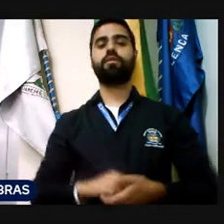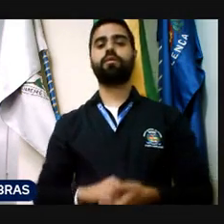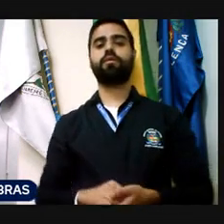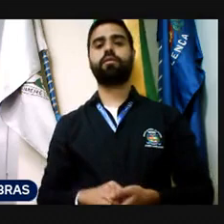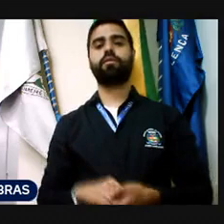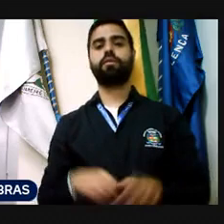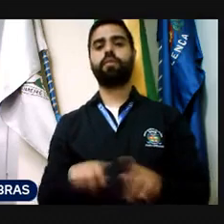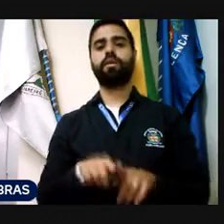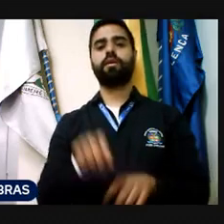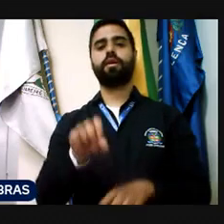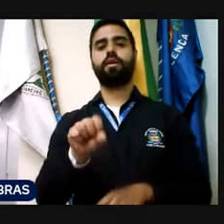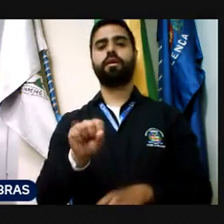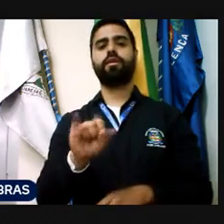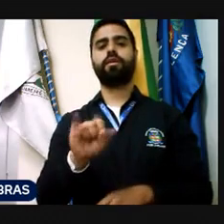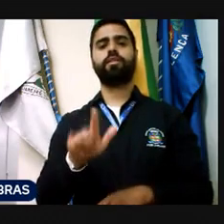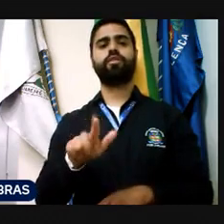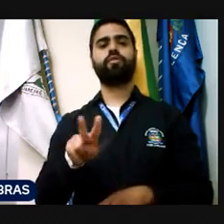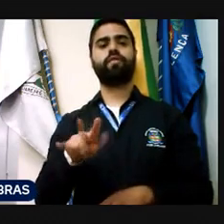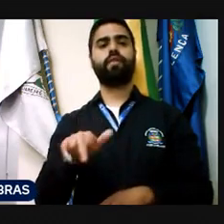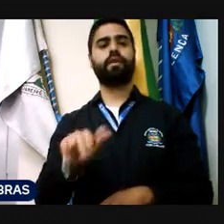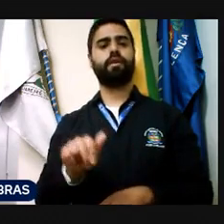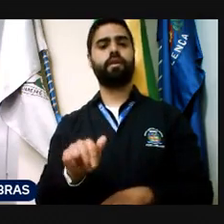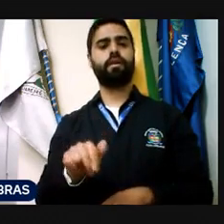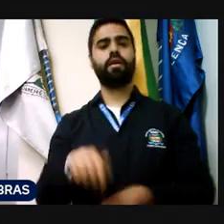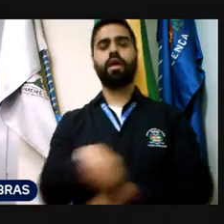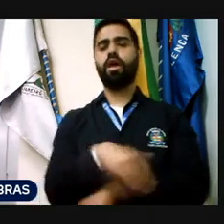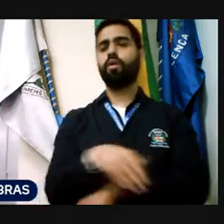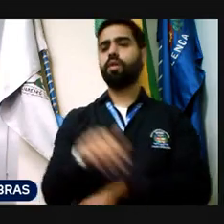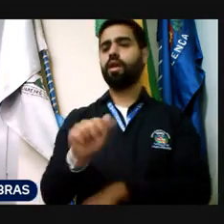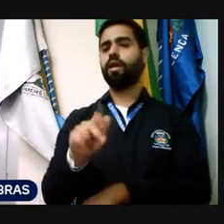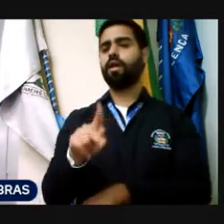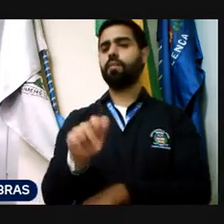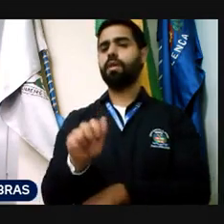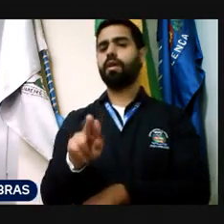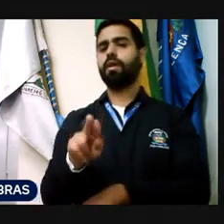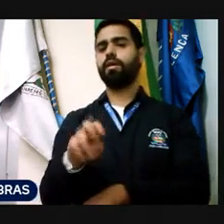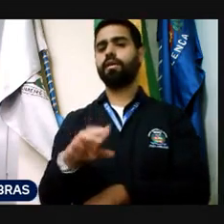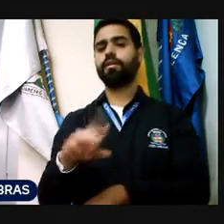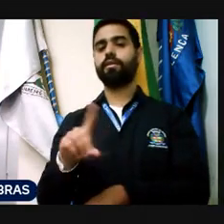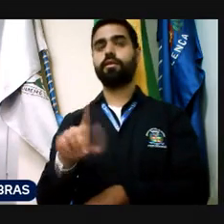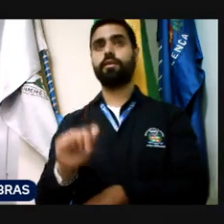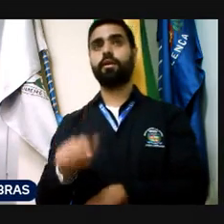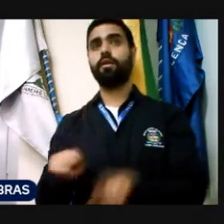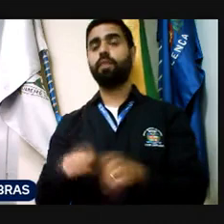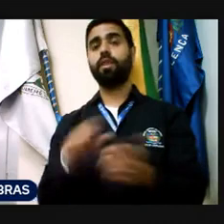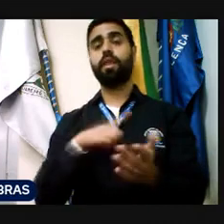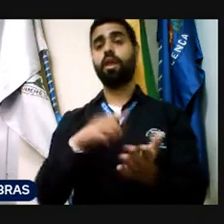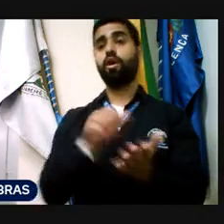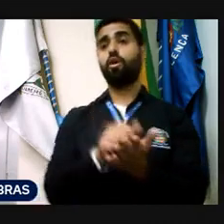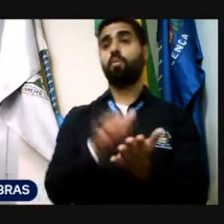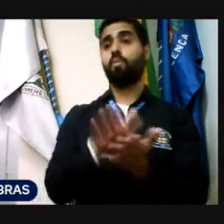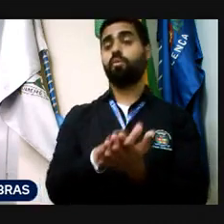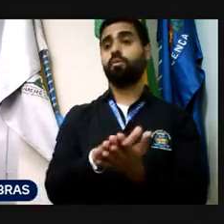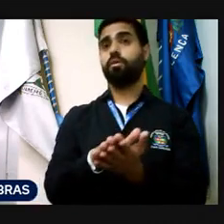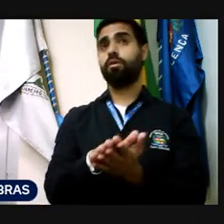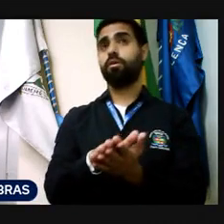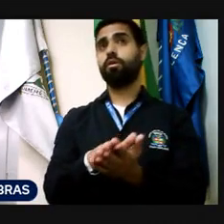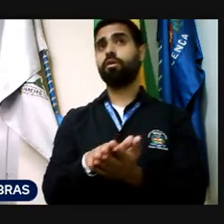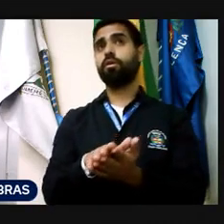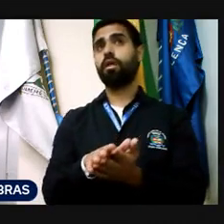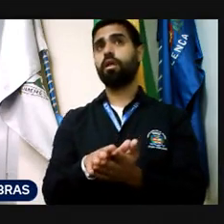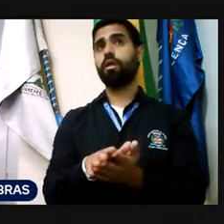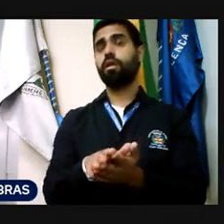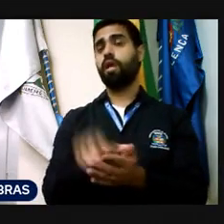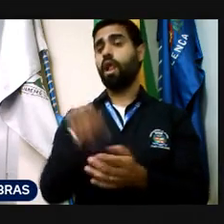Silvina Borges Graciosa, Rua da Aparecida, e às vezes vem multando. Ali se transformou em área